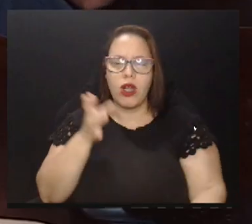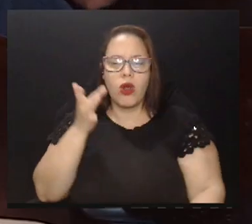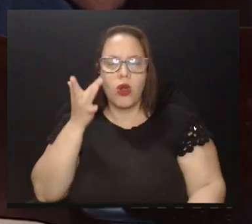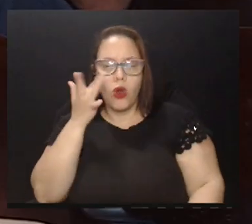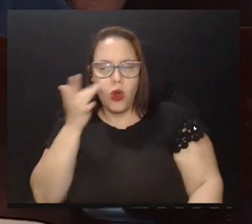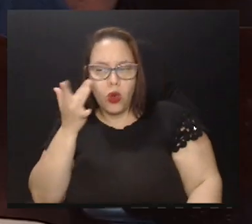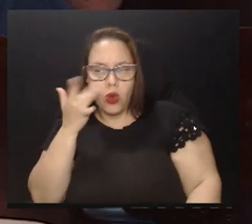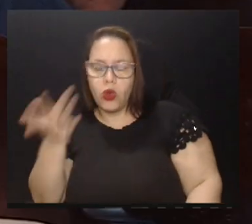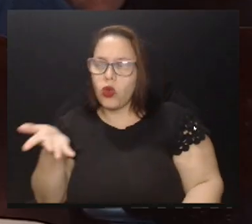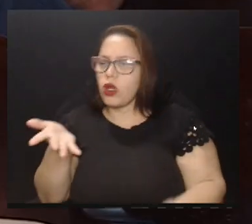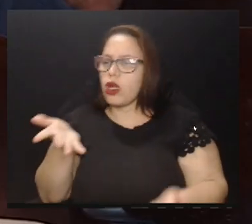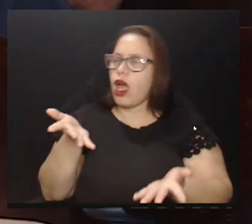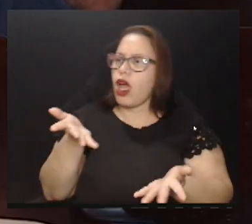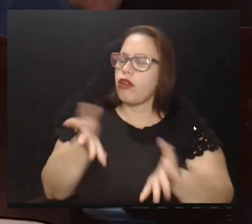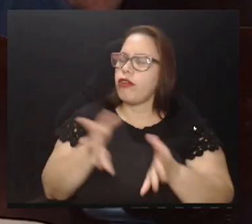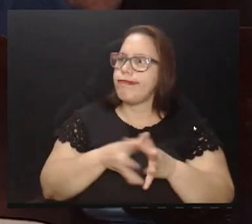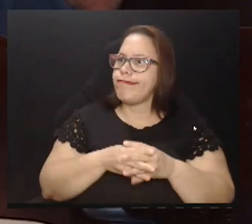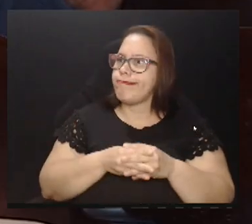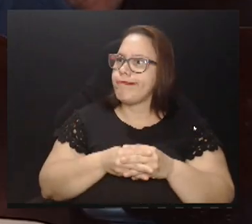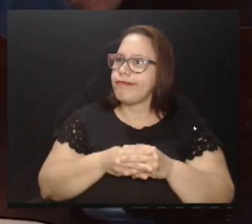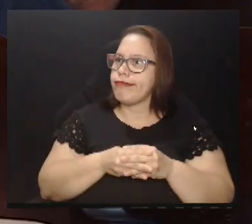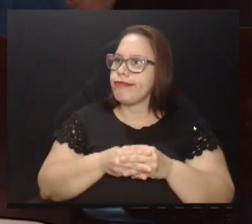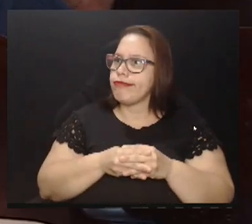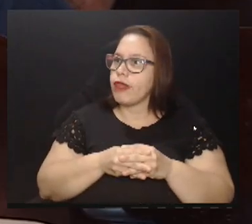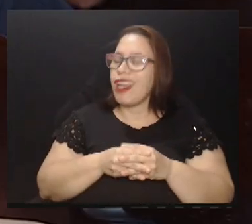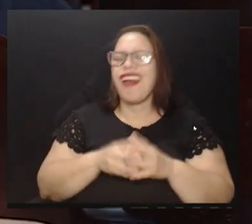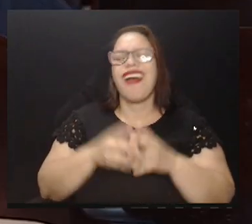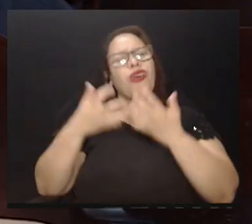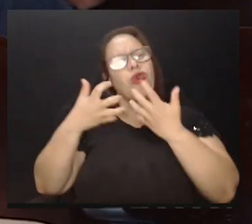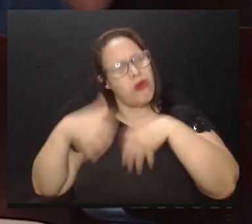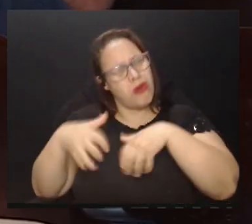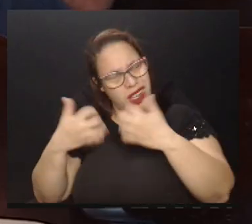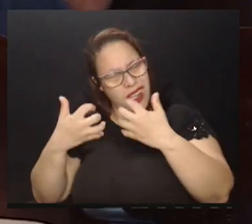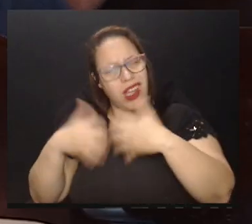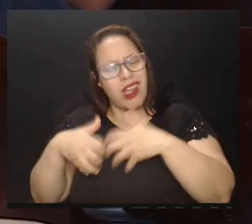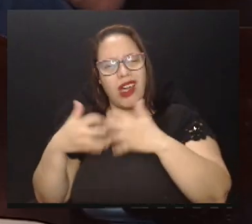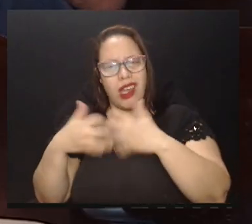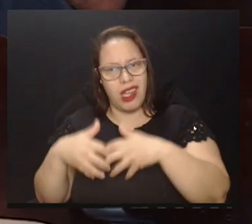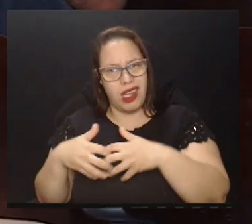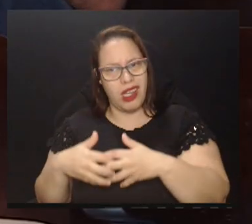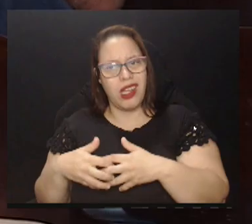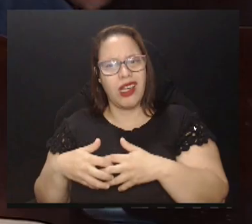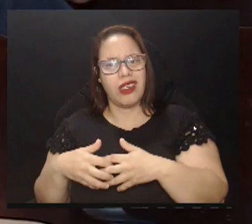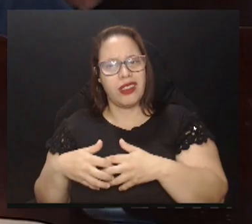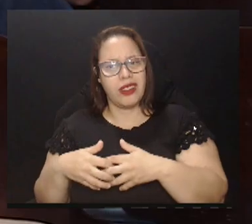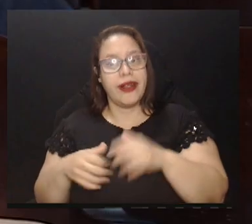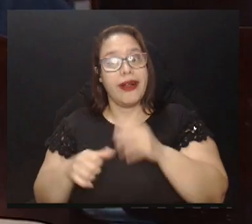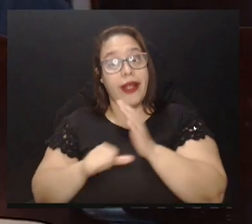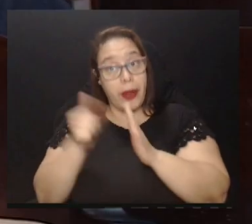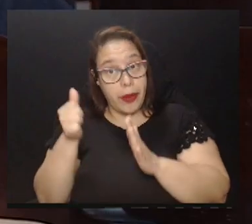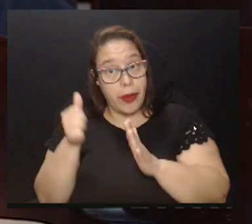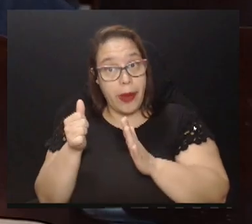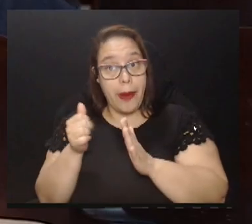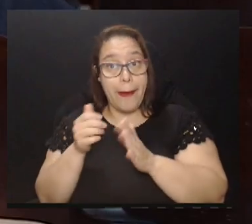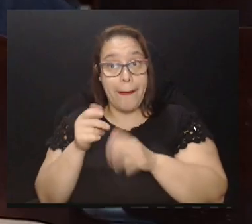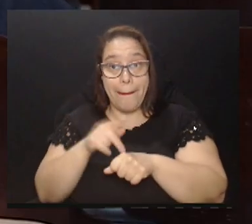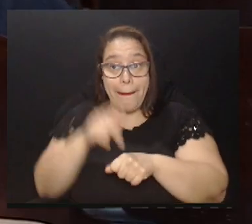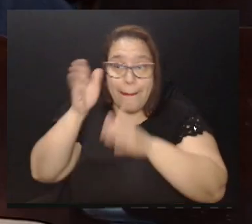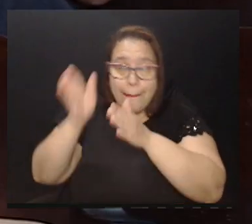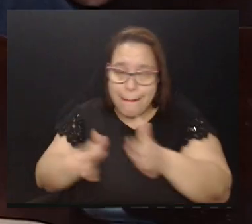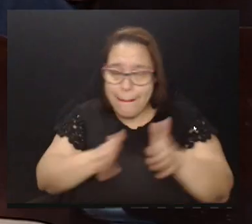Então, aí você vê, é complexo o negócio. Né, o negócio. Essa é a primeira fase, a pré-produção. Depois você vai